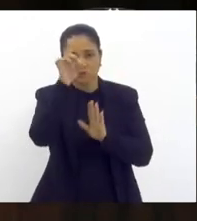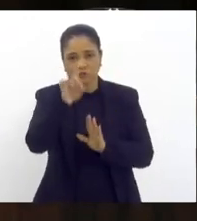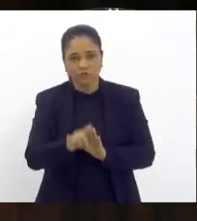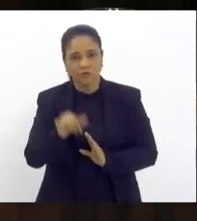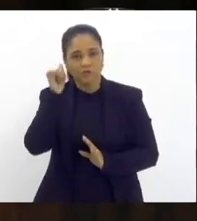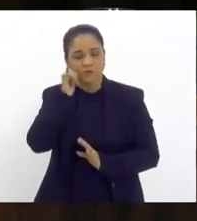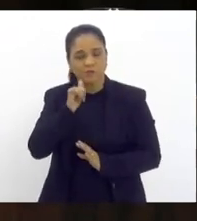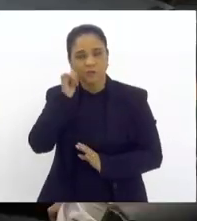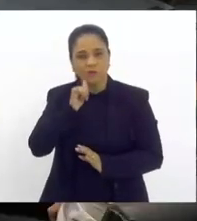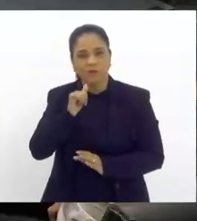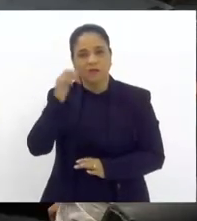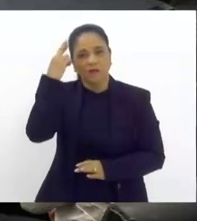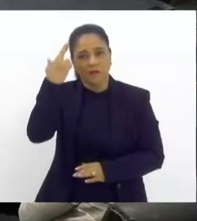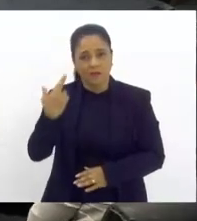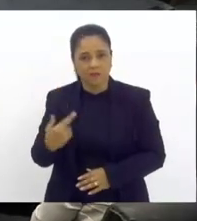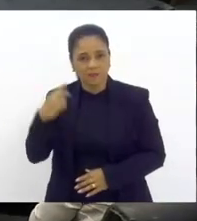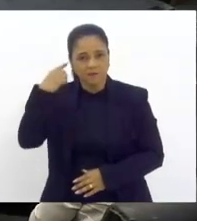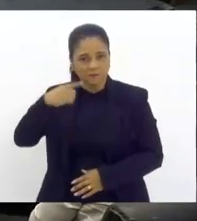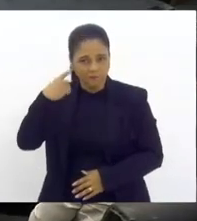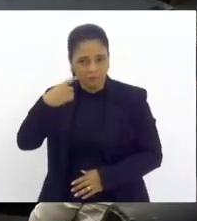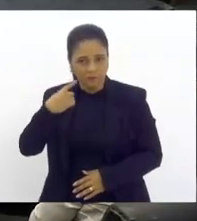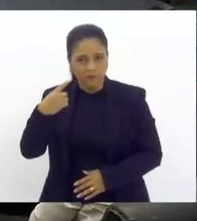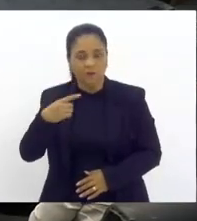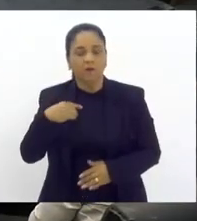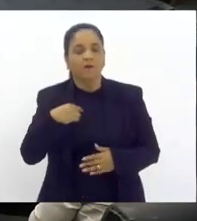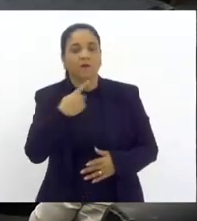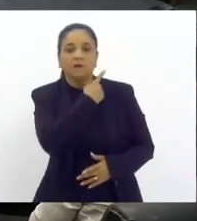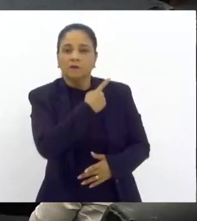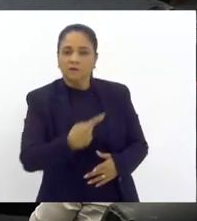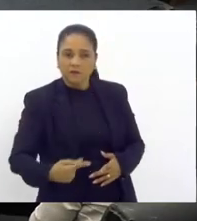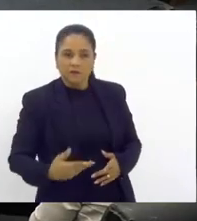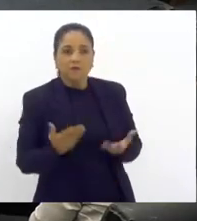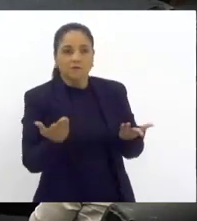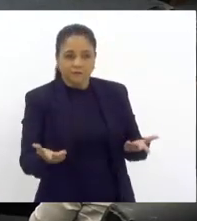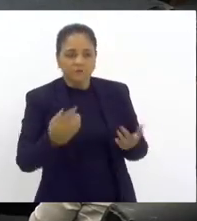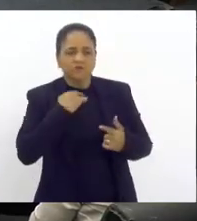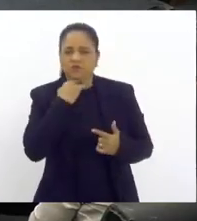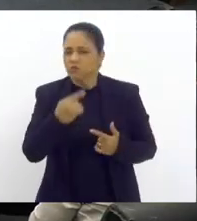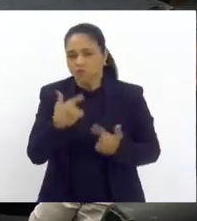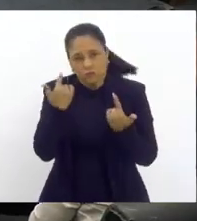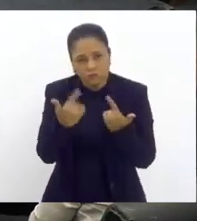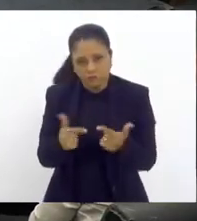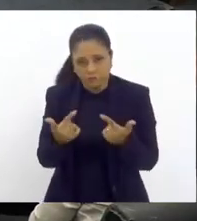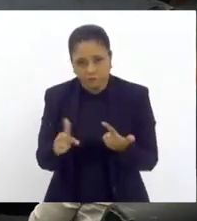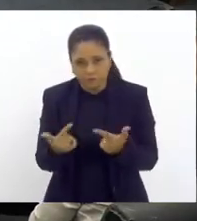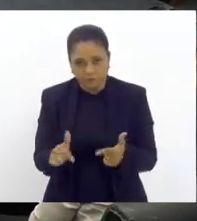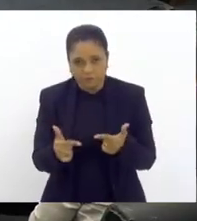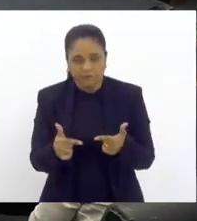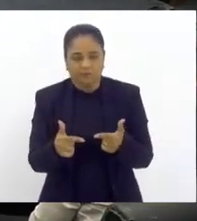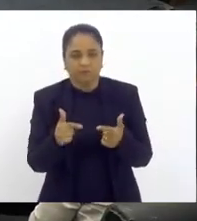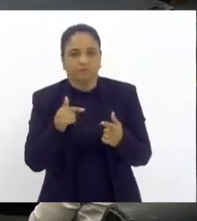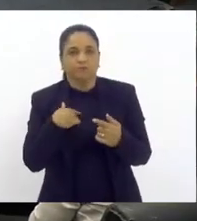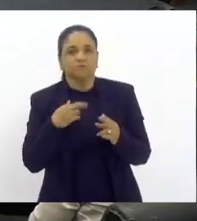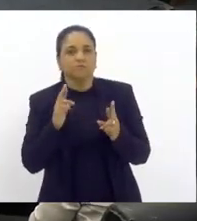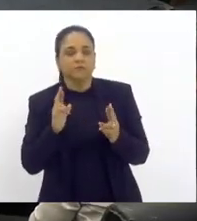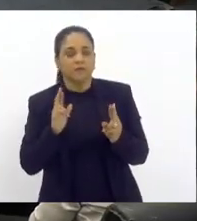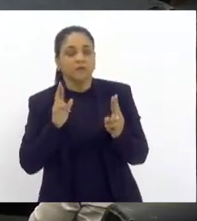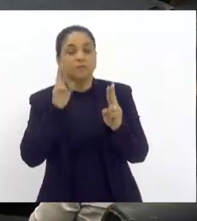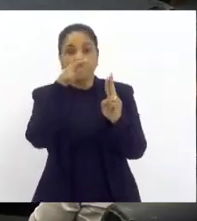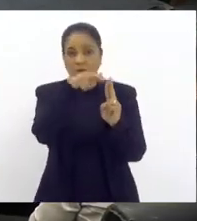deputada Renata Souza. Senhora Presidenta, eu não tenho dúvida do quanto que a Procuradoria da